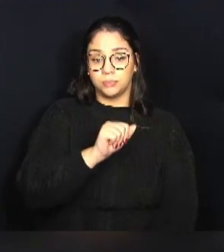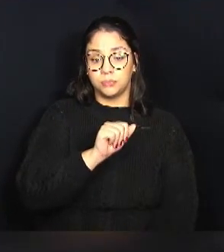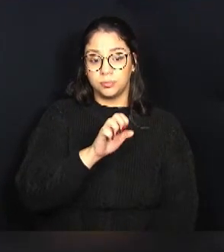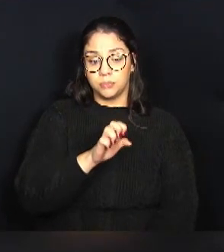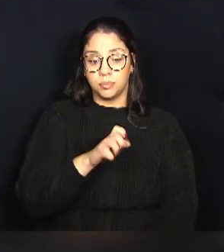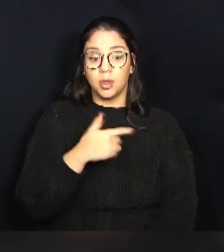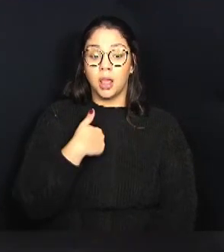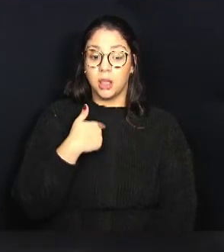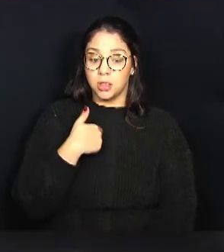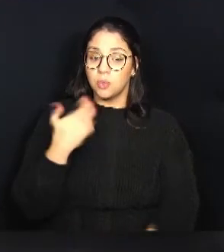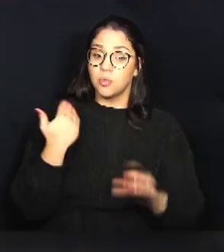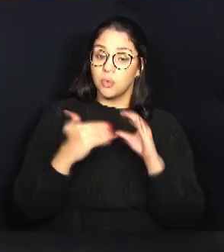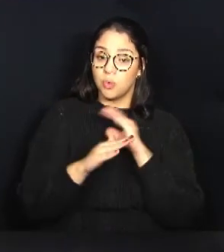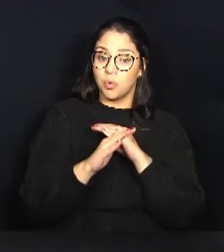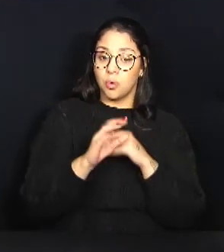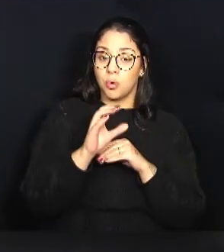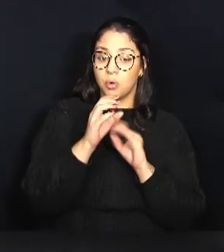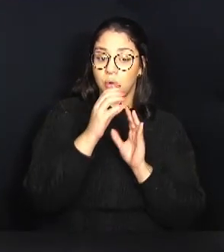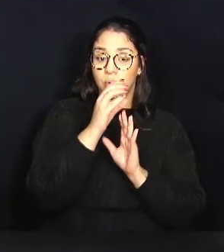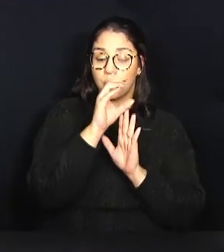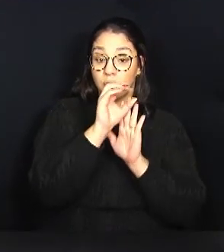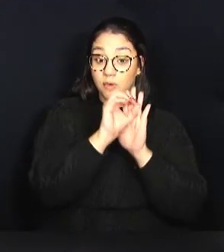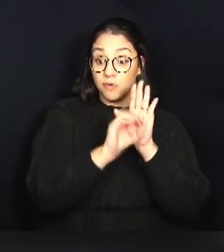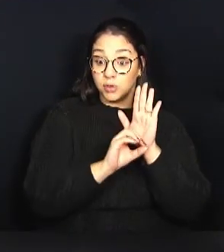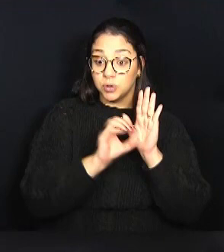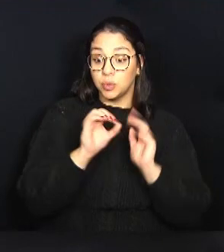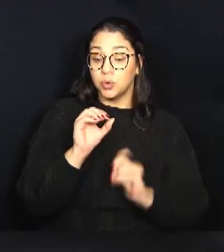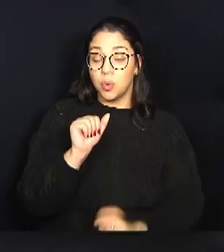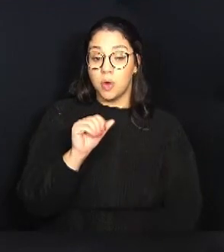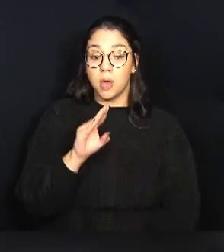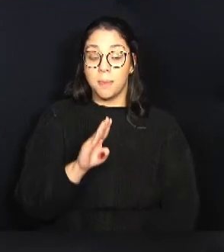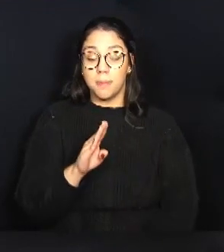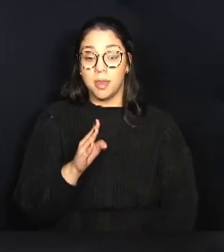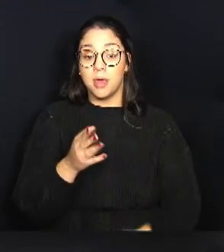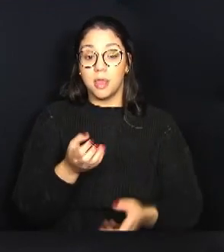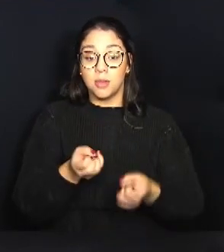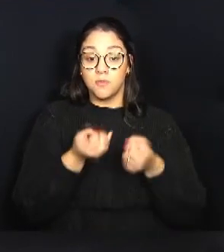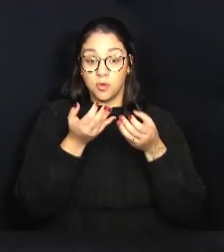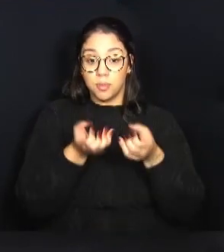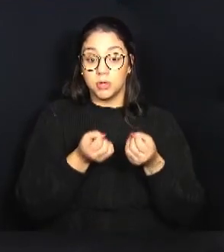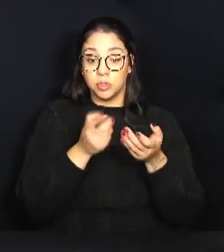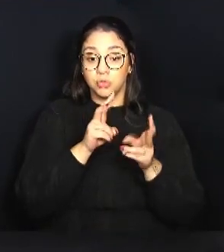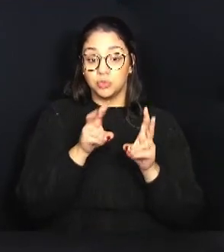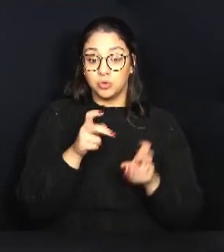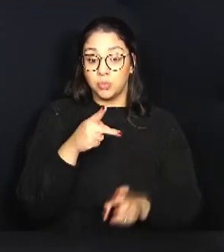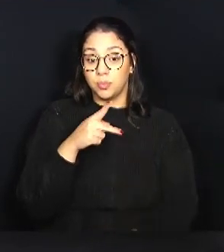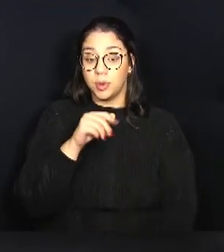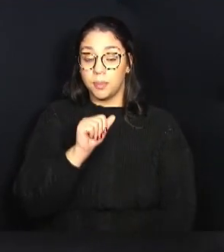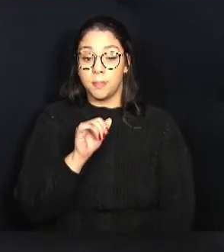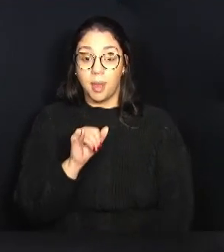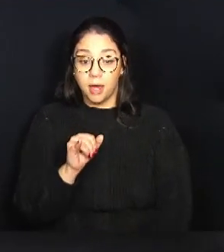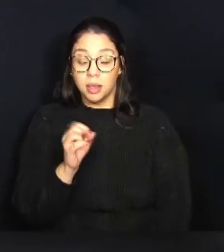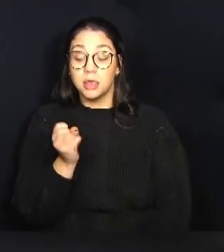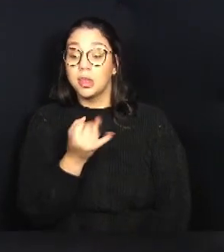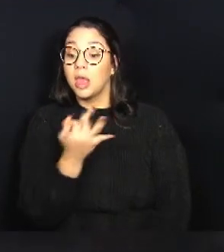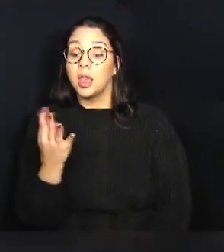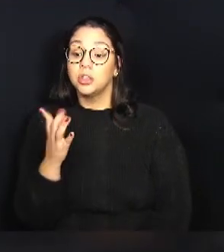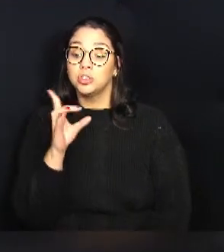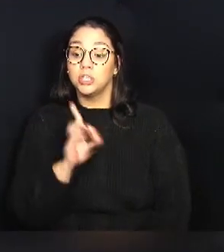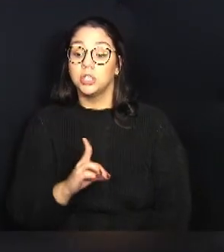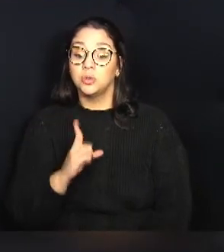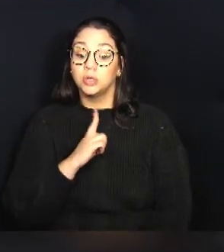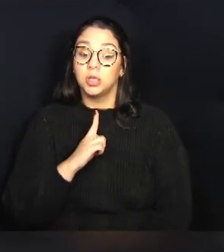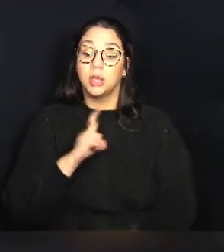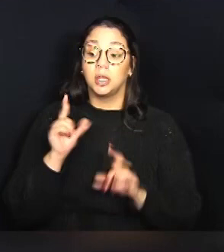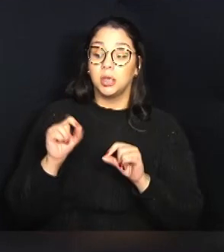OAB pedindo todas as informações pertinentes ao programa PAI. Quem tem direito, quantos estão cadastrados, quem